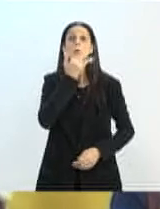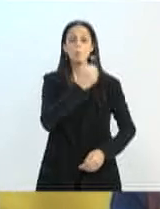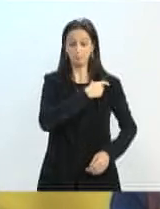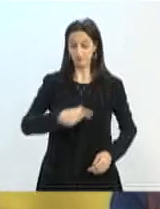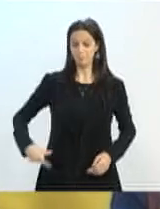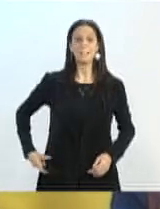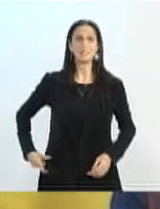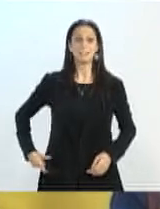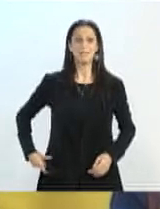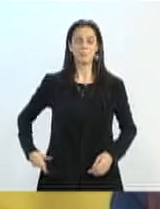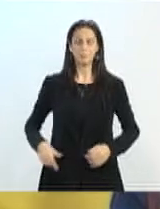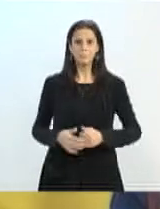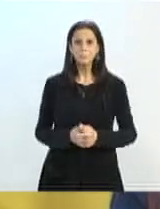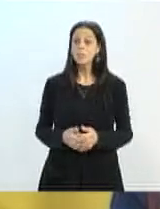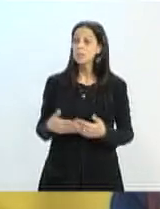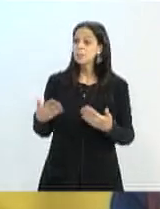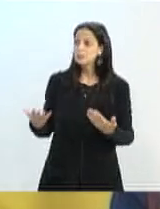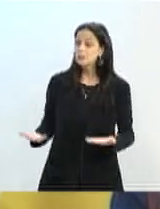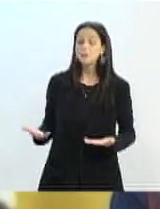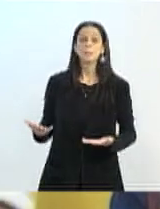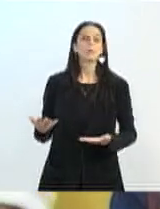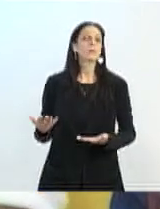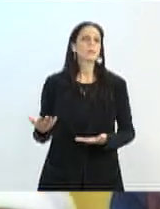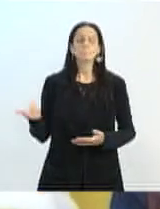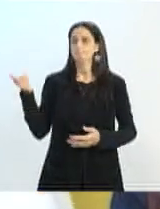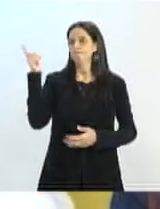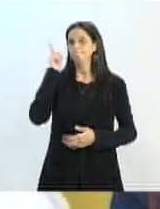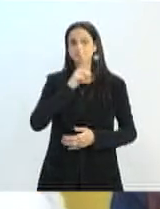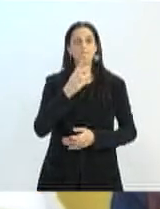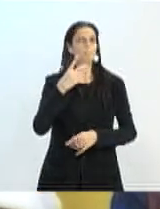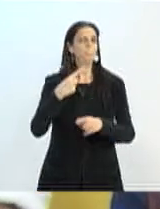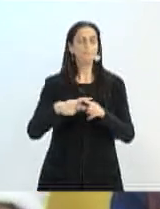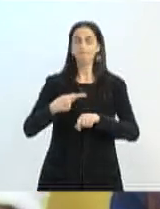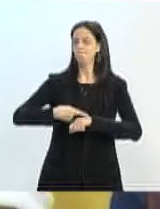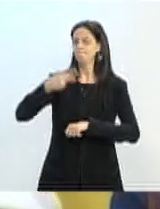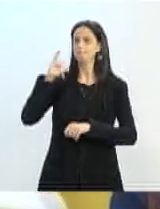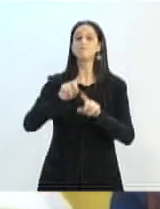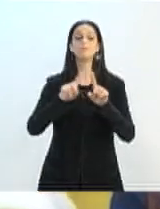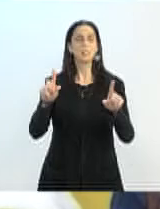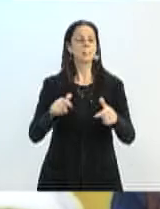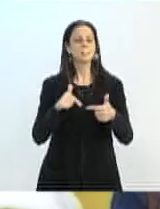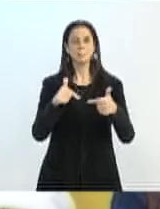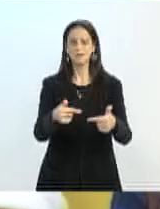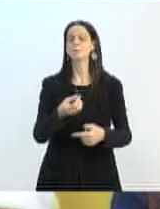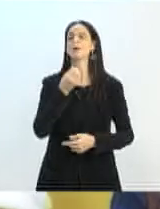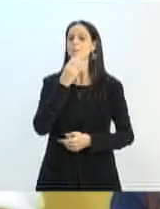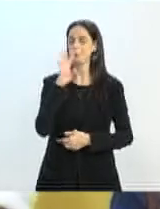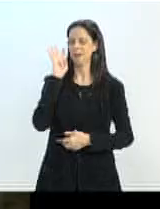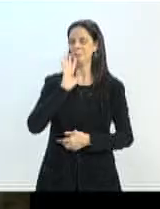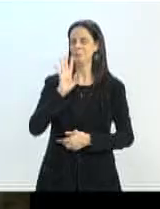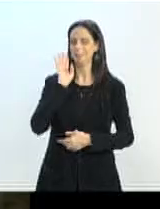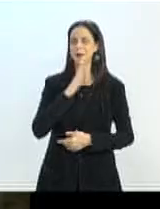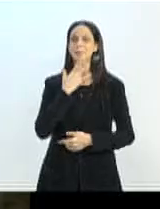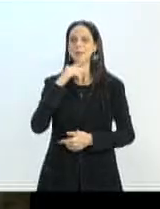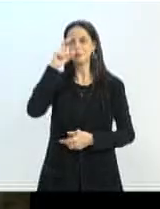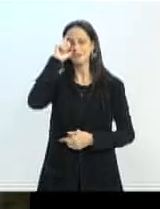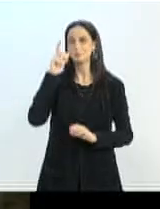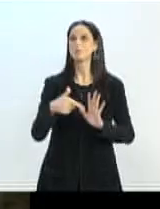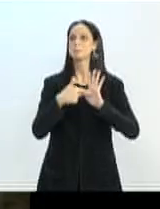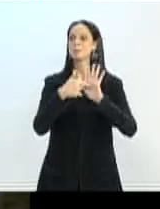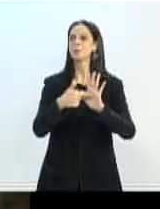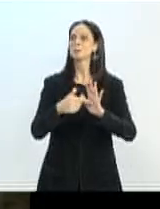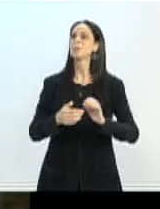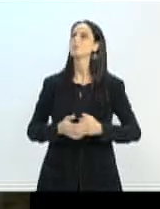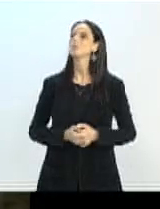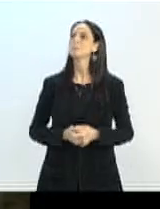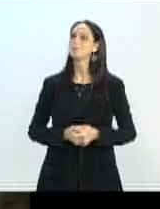vereador Alemão, a gente não obteve o tricampeonato, mas a ação foi bem feita. Se o Ari puder fazer a gentileza, por favor, onde cada